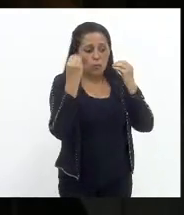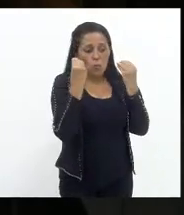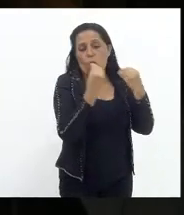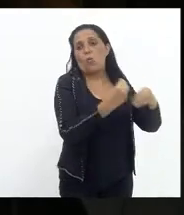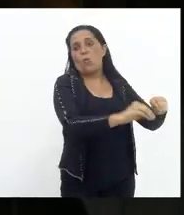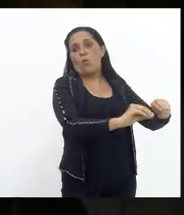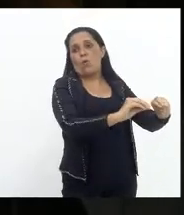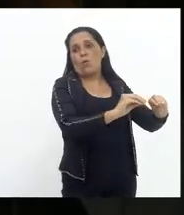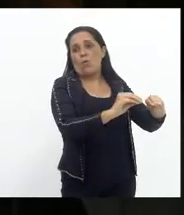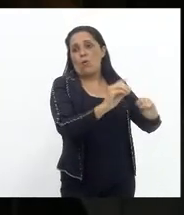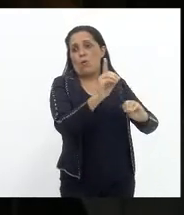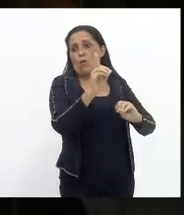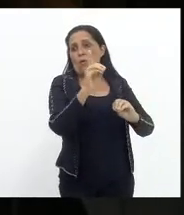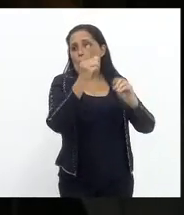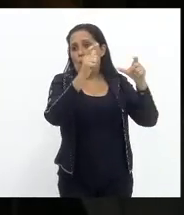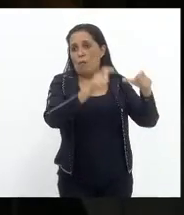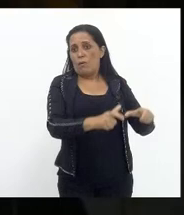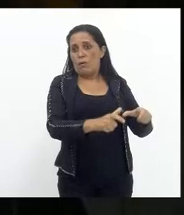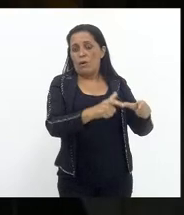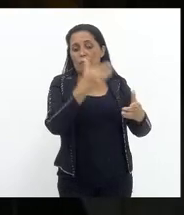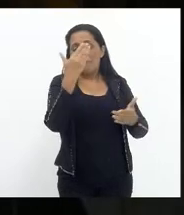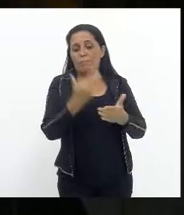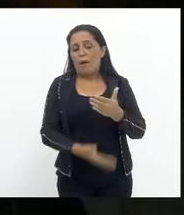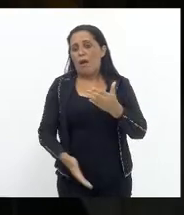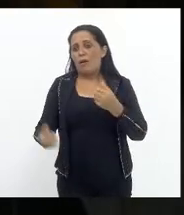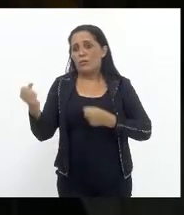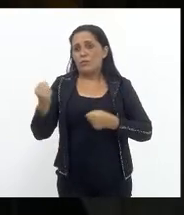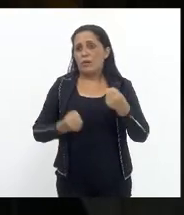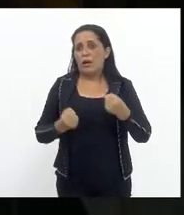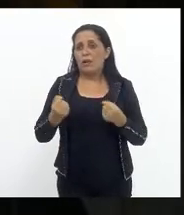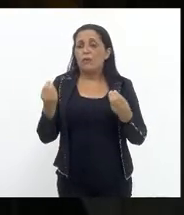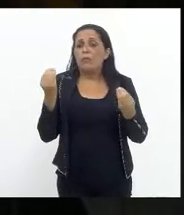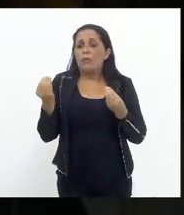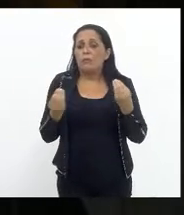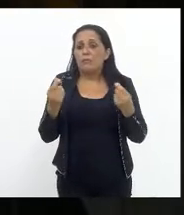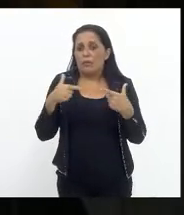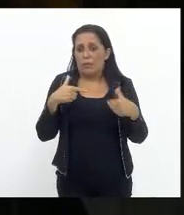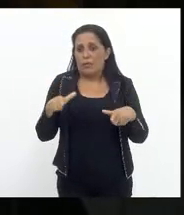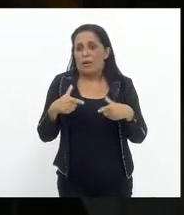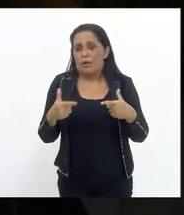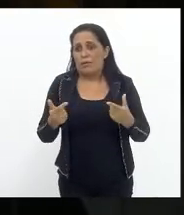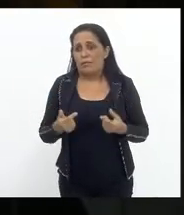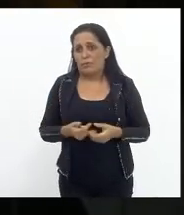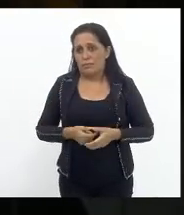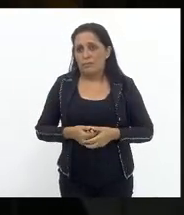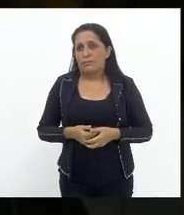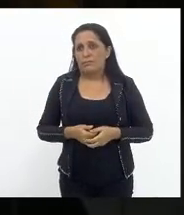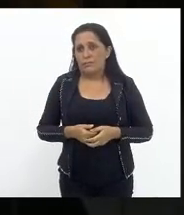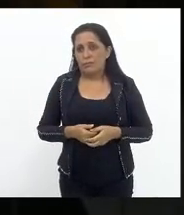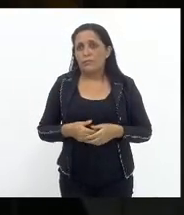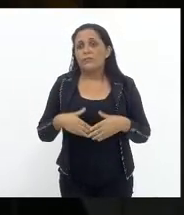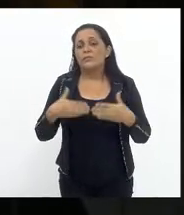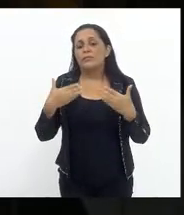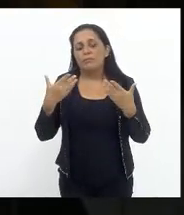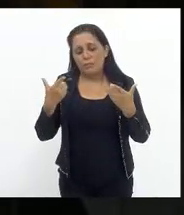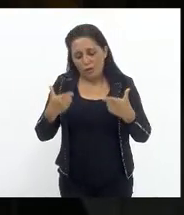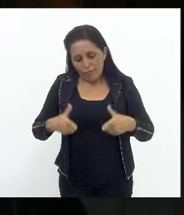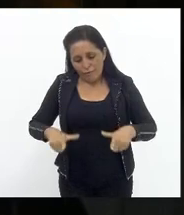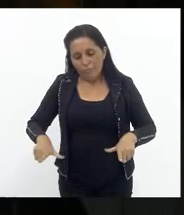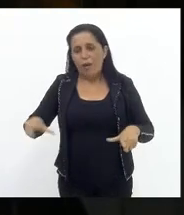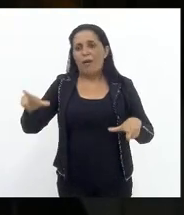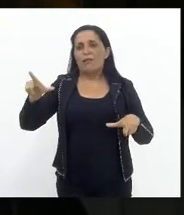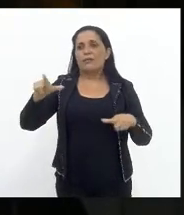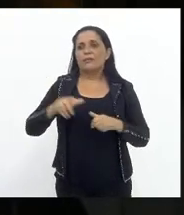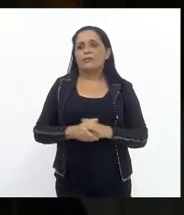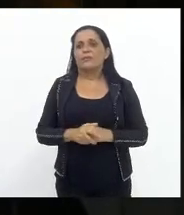e acabam perdendo o veículo e a sua atividade profissional. Então, mais uma